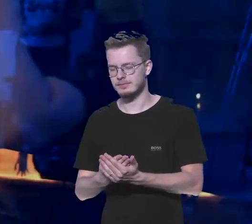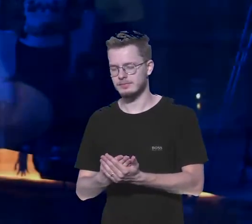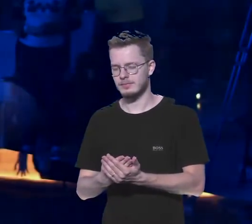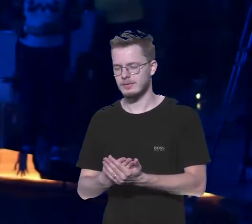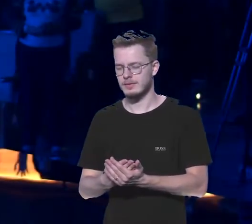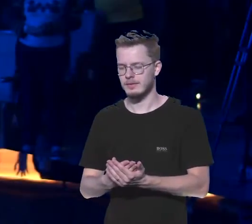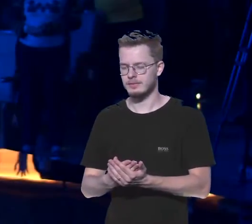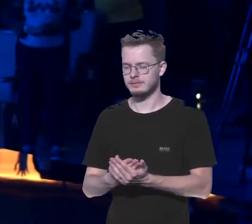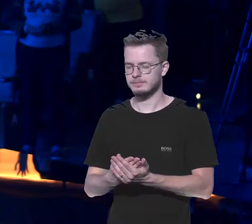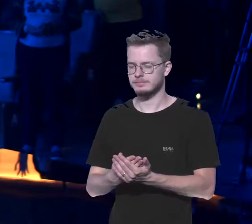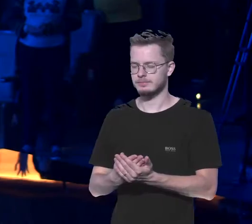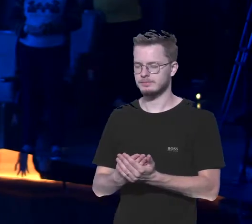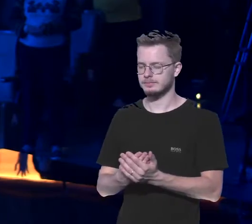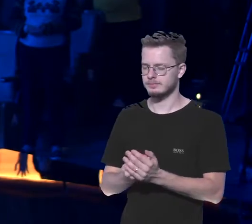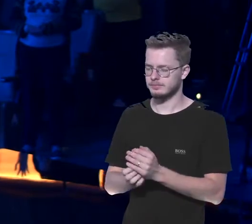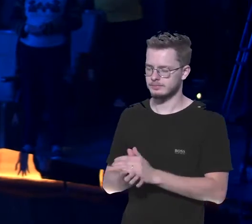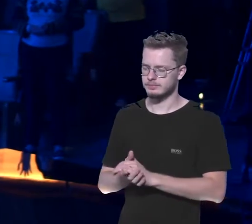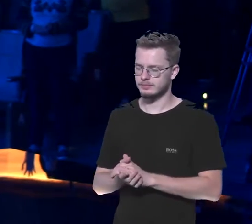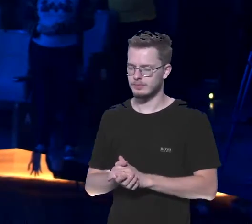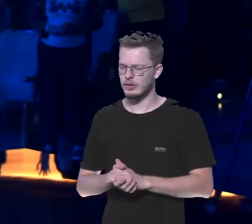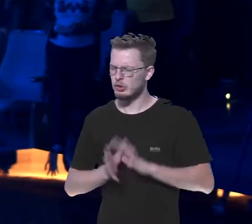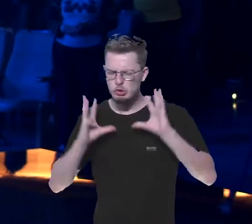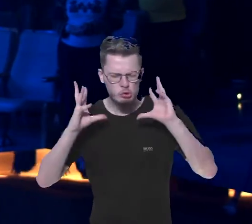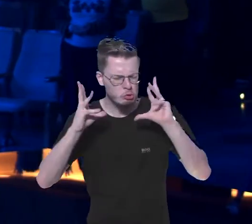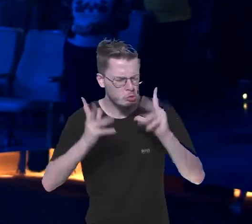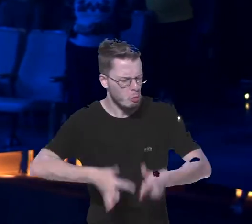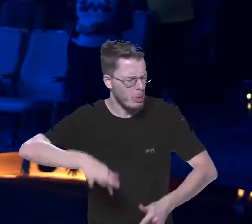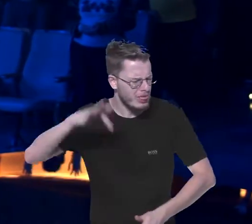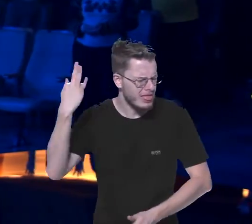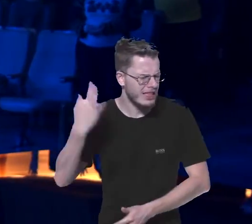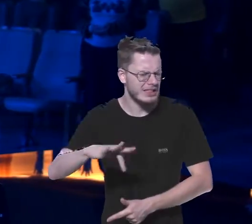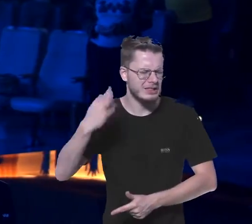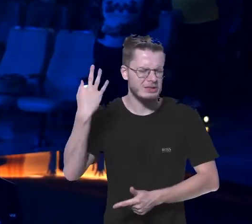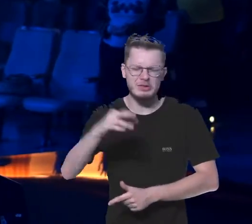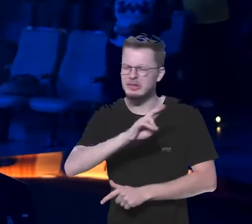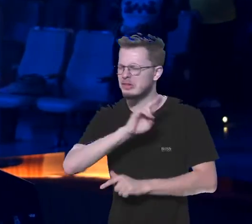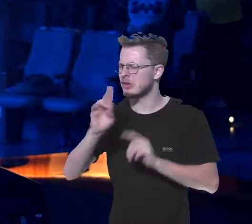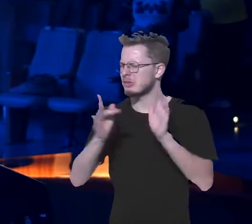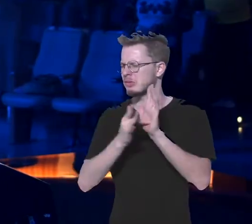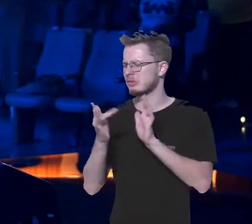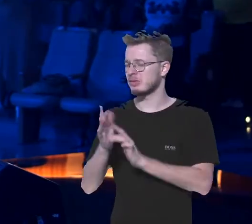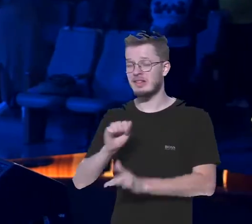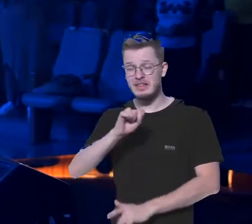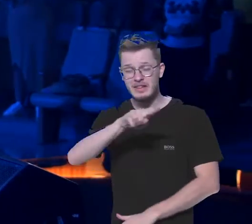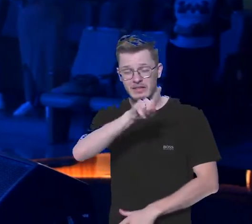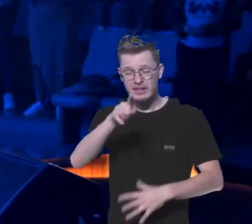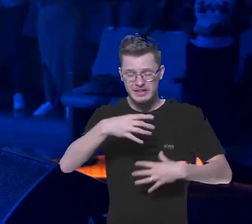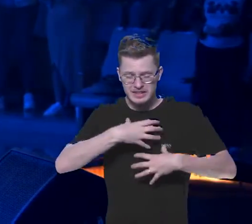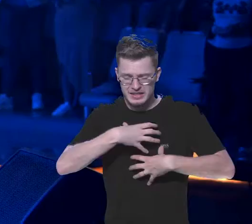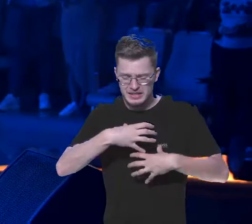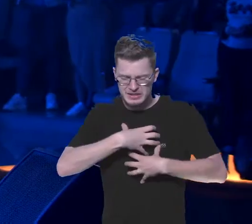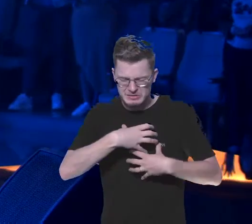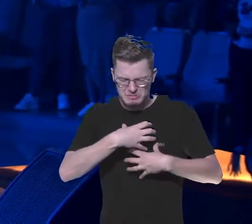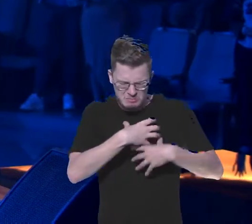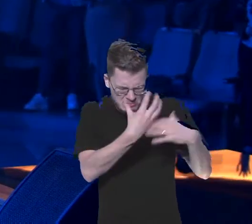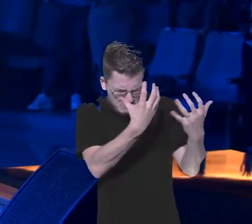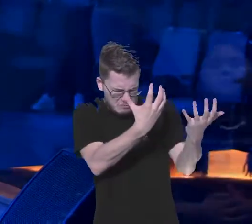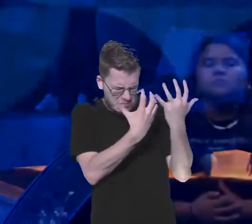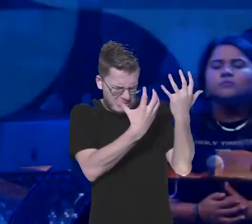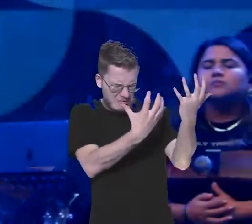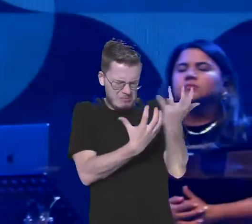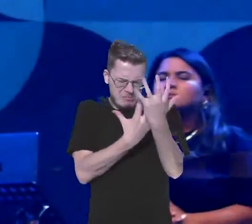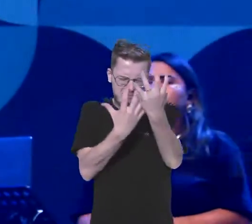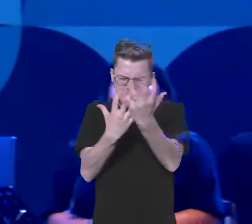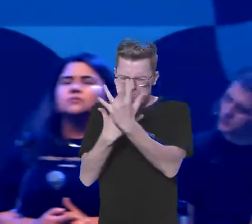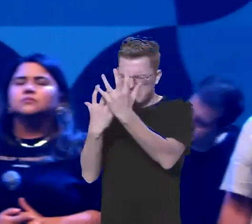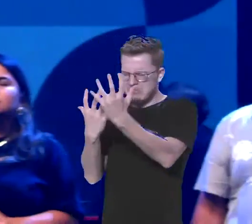peso, Senhor, toda dor, Senhor, em nome de Jesus. Se você tem se sentido opresso, se você tem se sentido